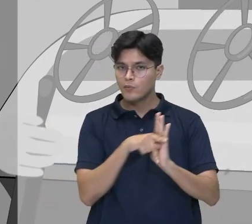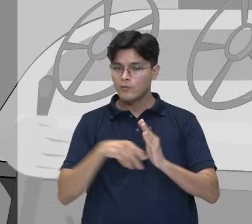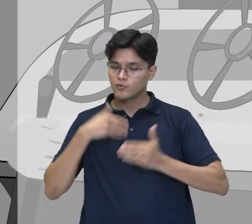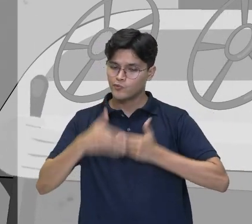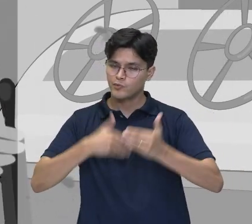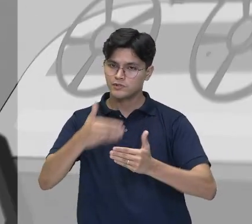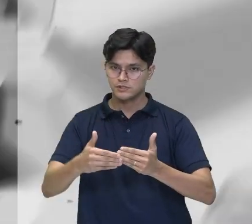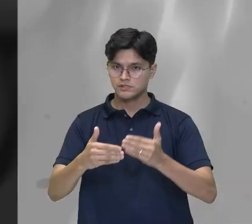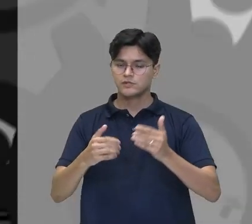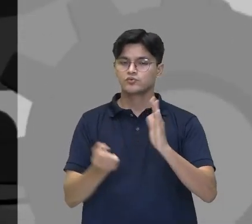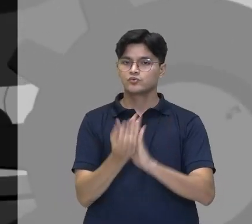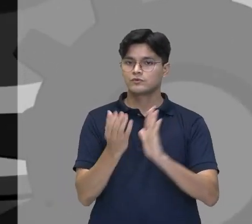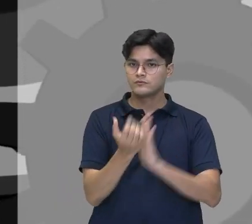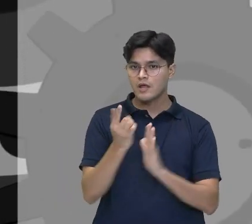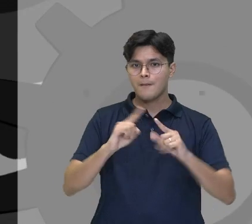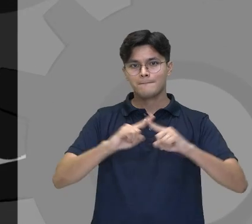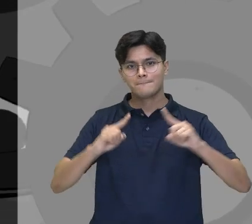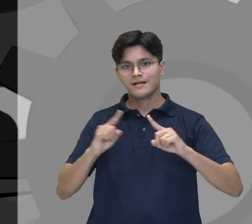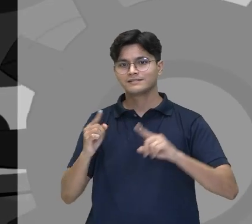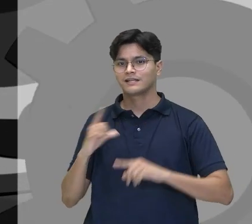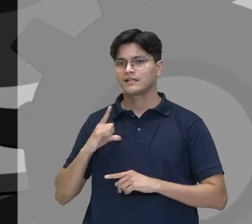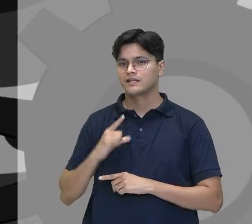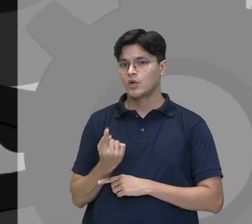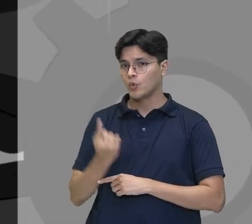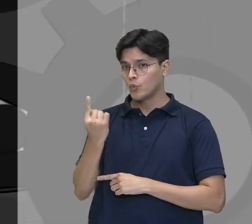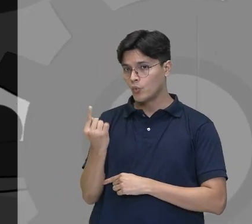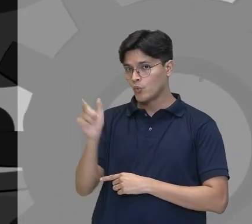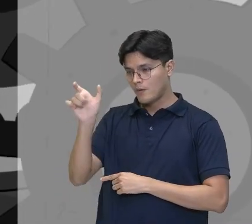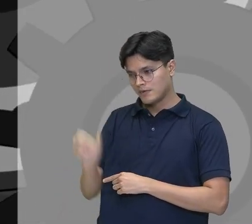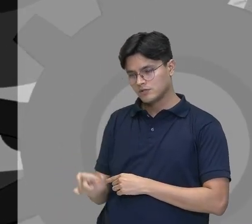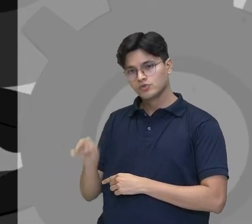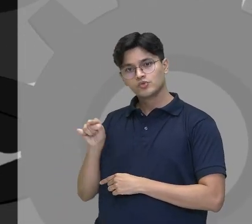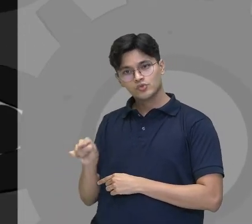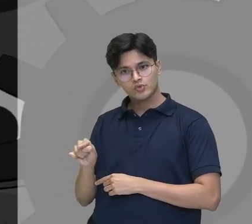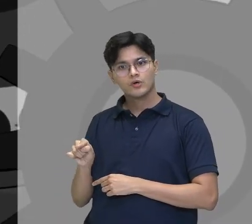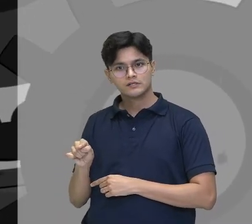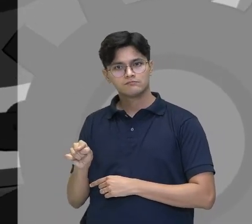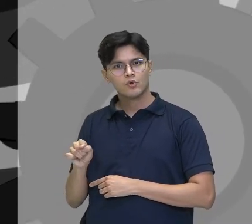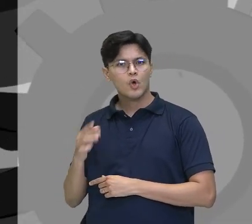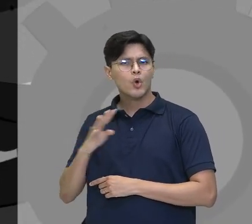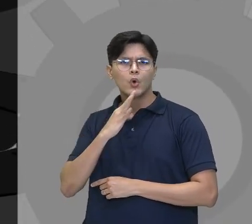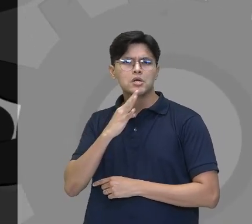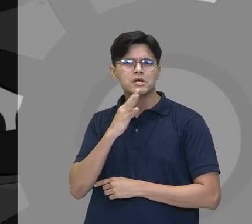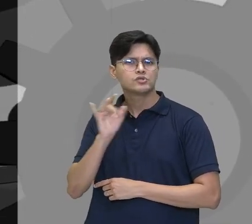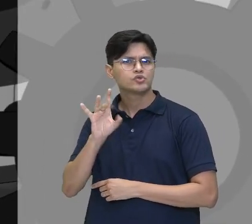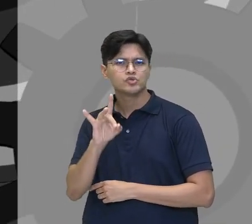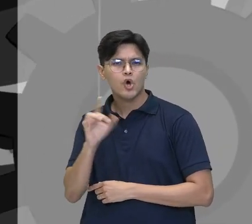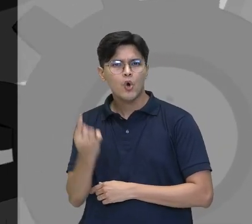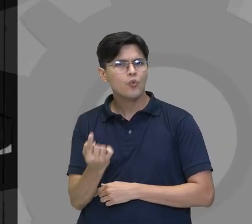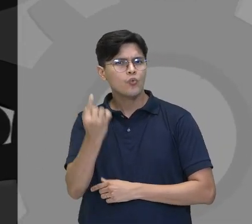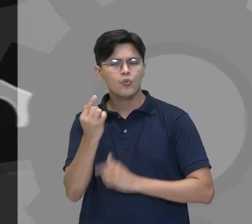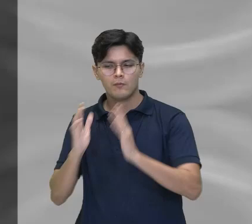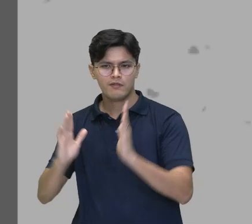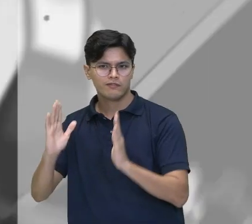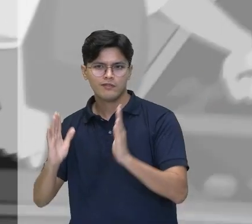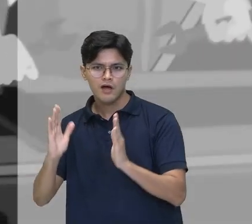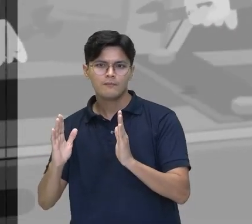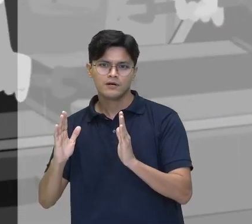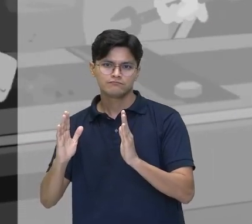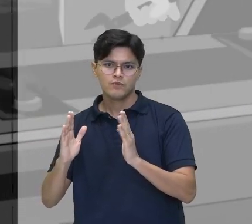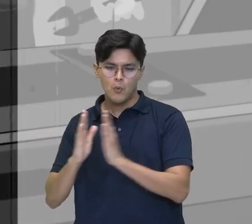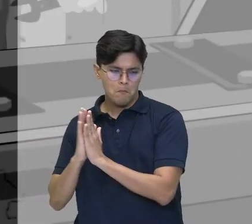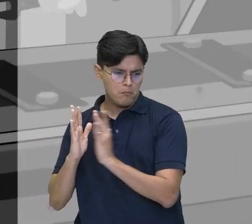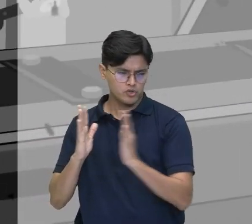cumpre essa etapa, ela só consegue ter o domínio da produção nesta etapa. Não sabe ali como o todo ele vai